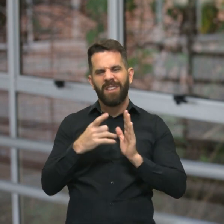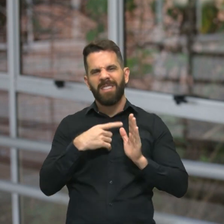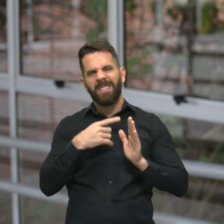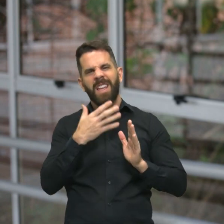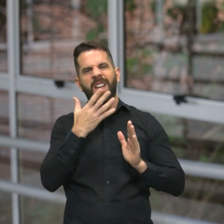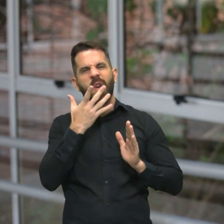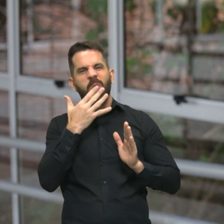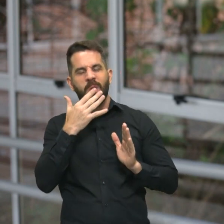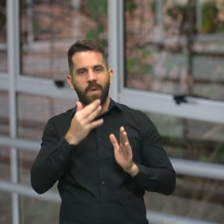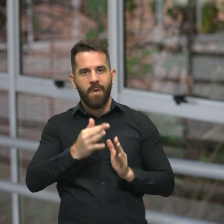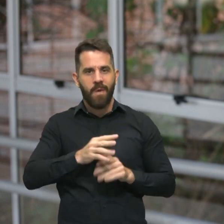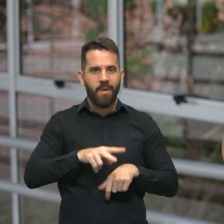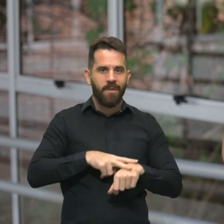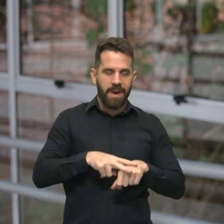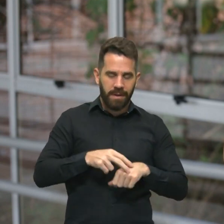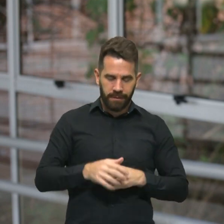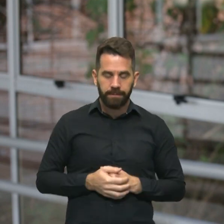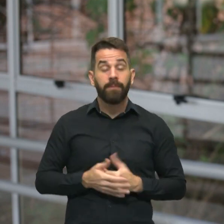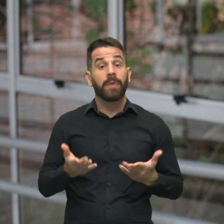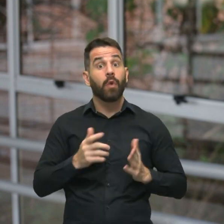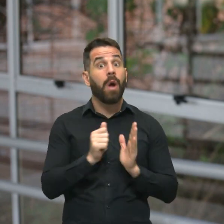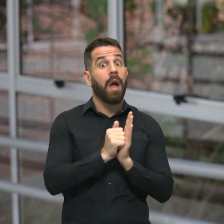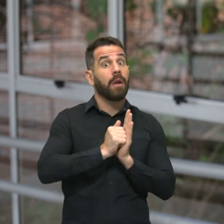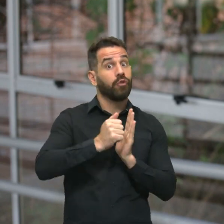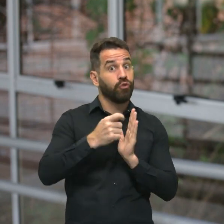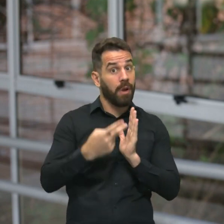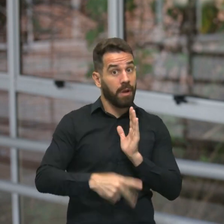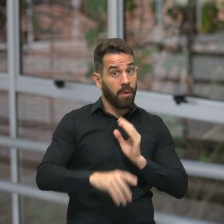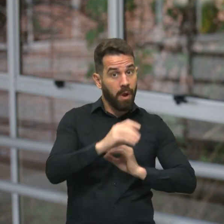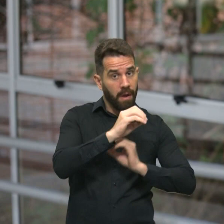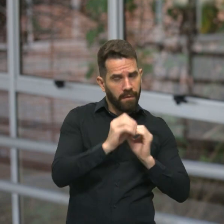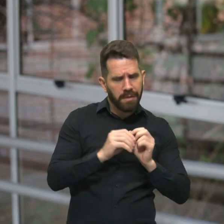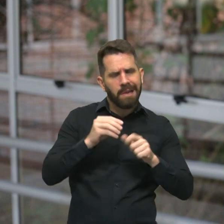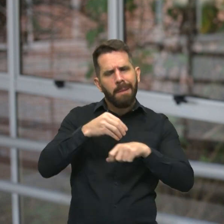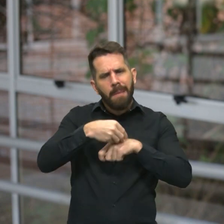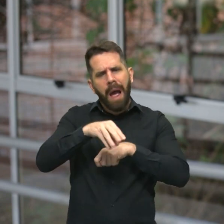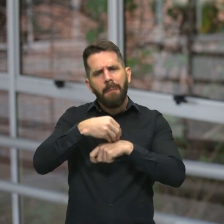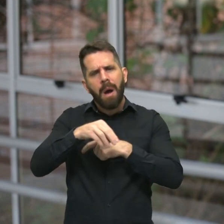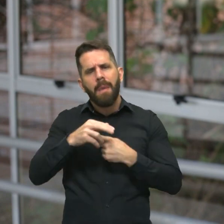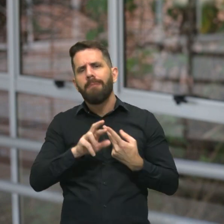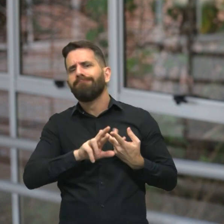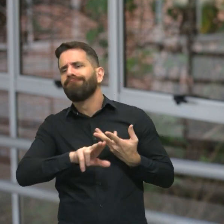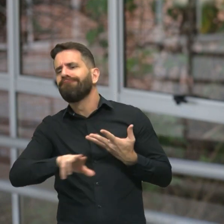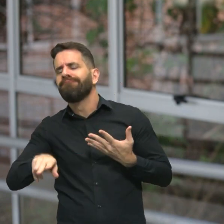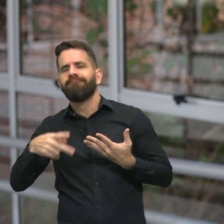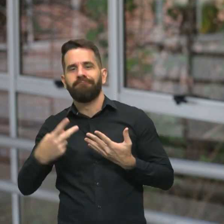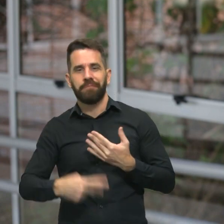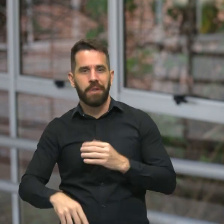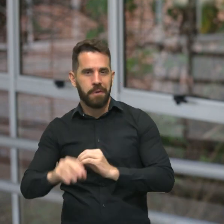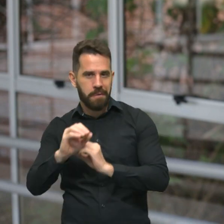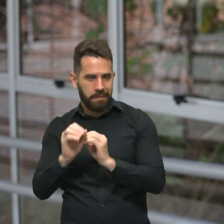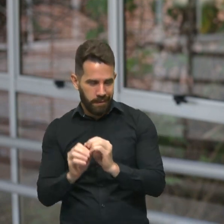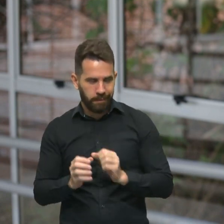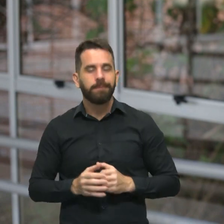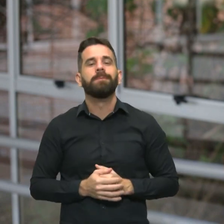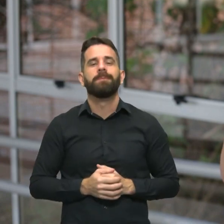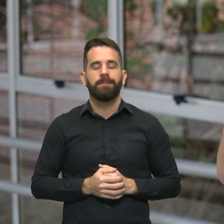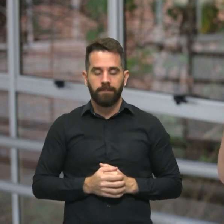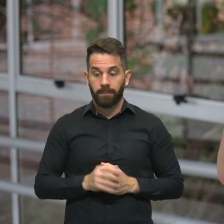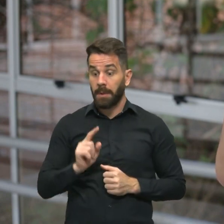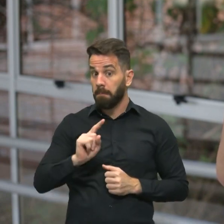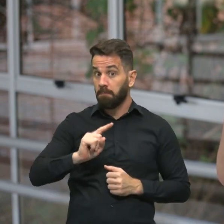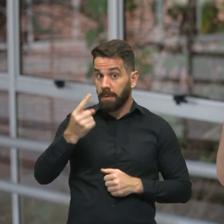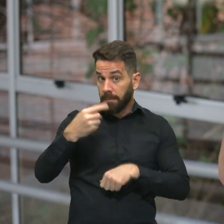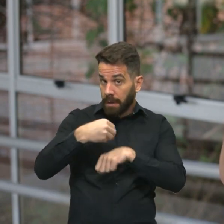mais uma agenda UFG, onde você fica sabendo um pouquinho do que está rolando aqui na universidade. E a primeira dica